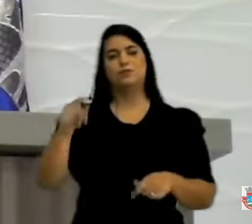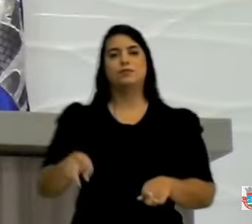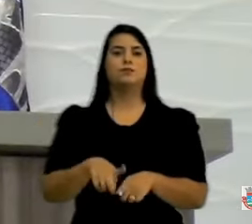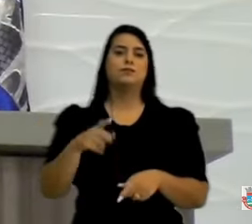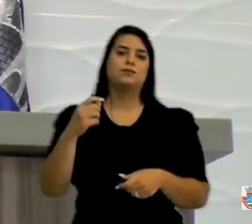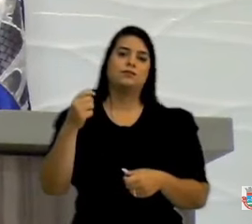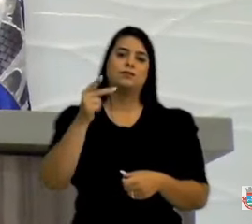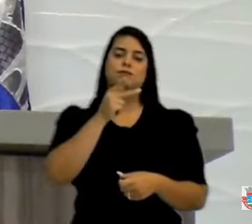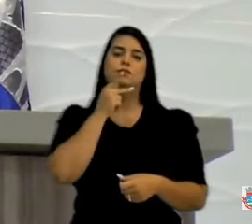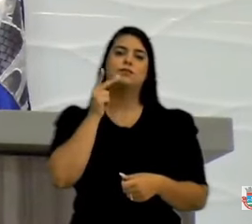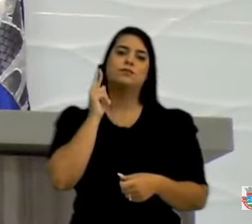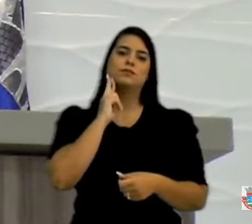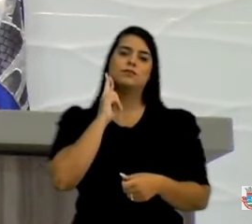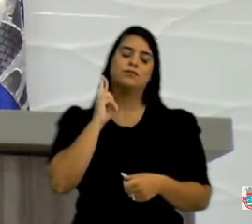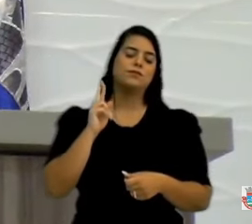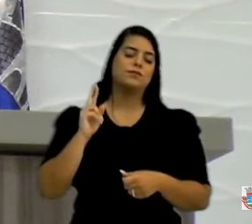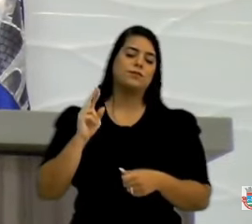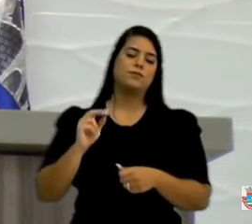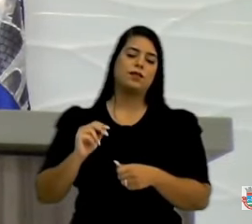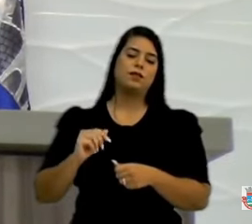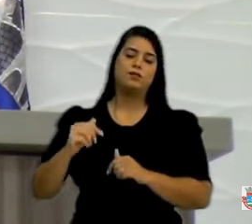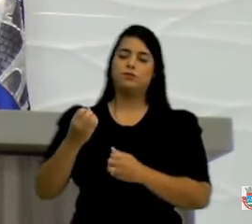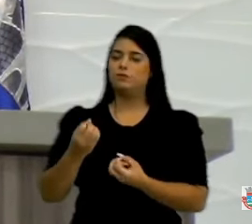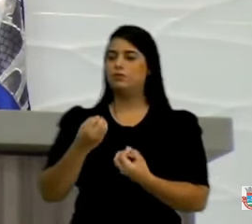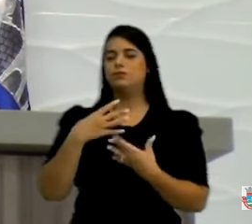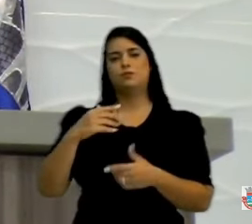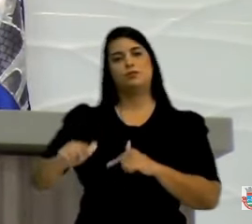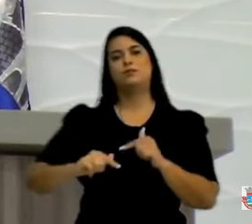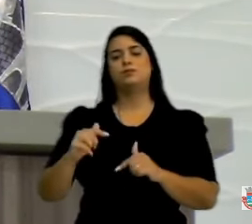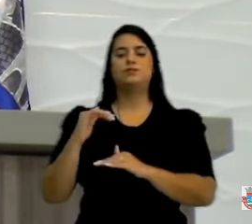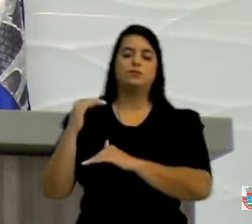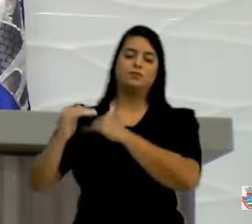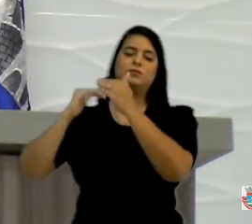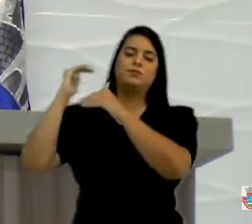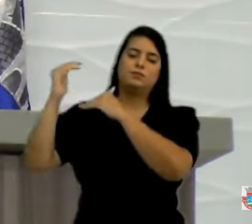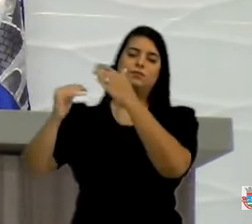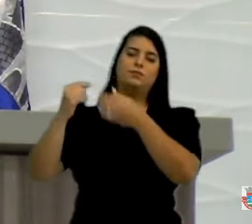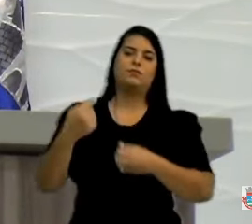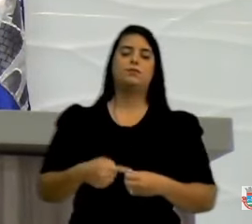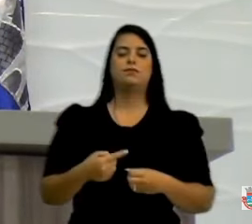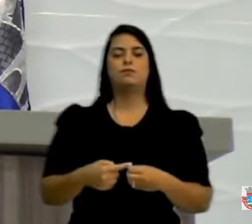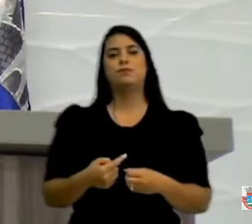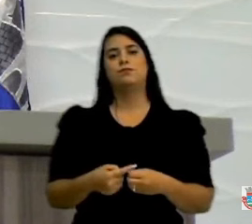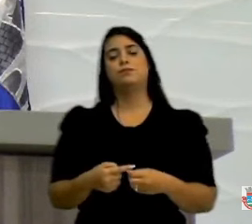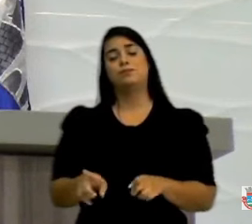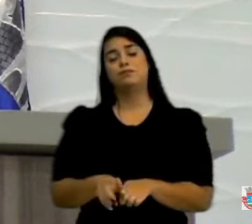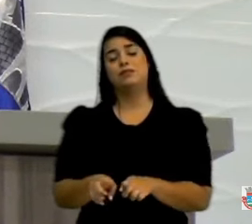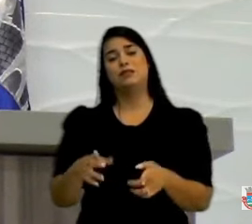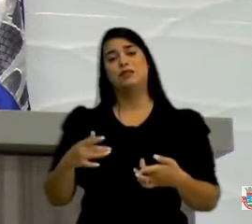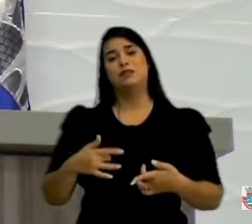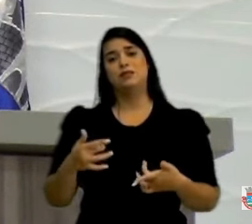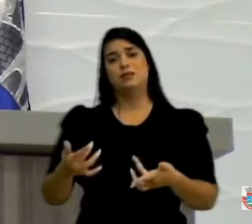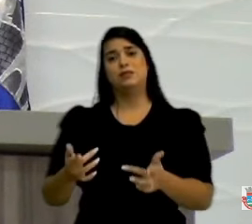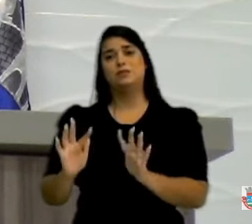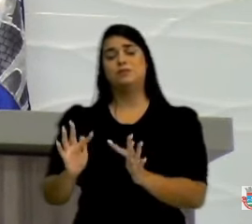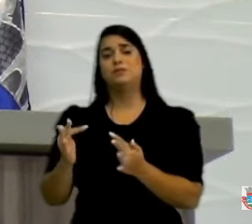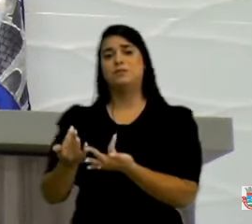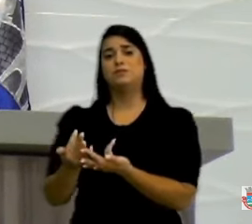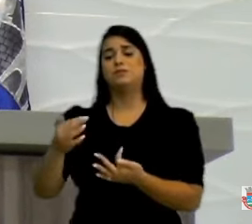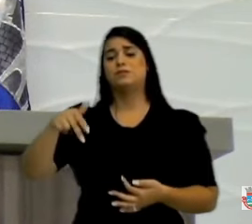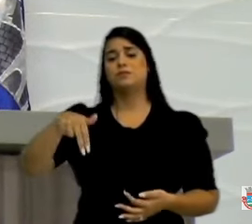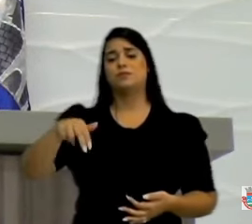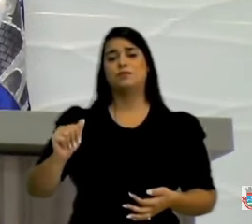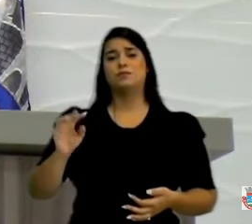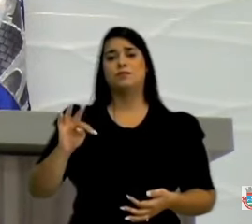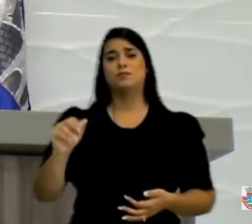a desempenhar um bom trabalho pelo nosso município. E também externo, né, o meu sincero sentimento à família de Natanael